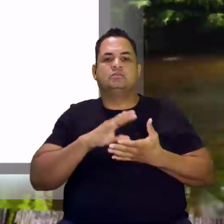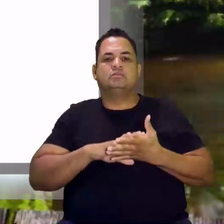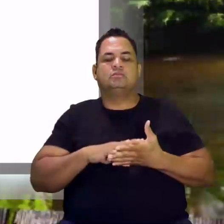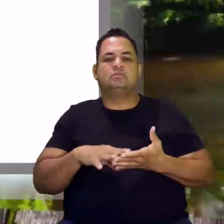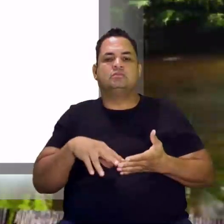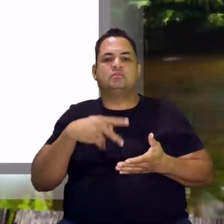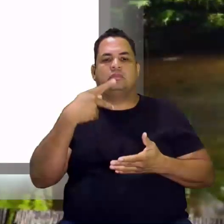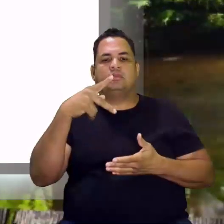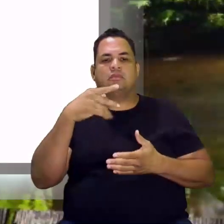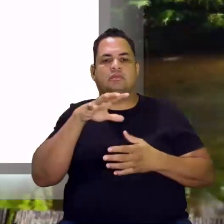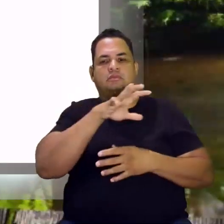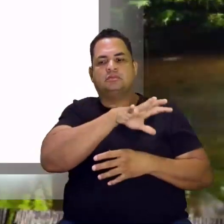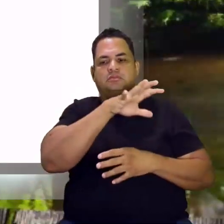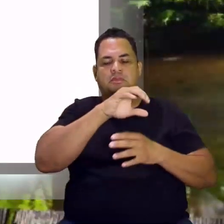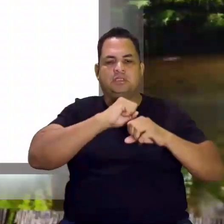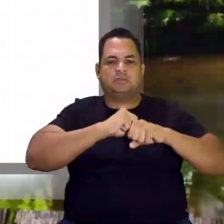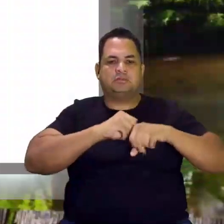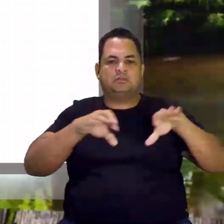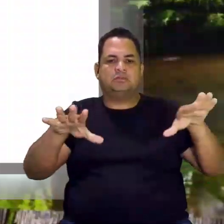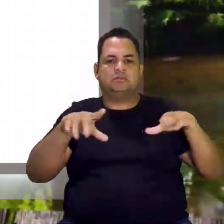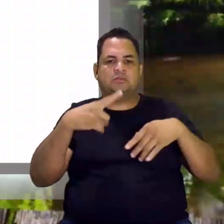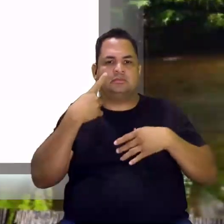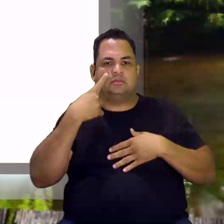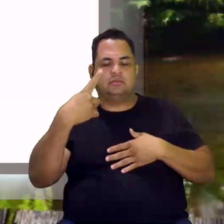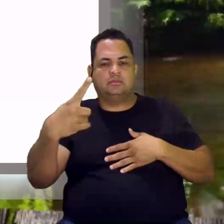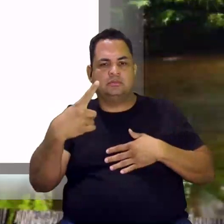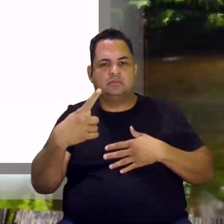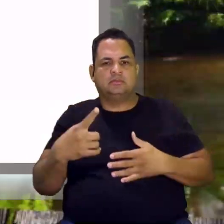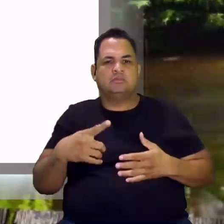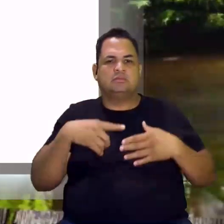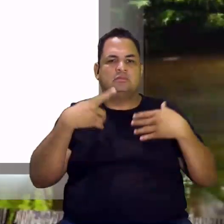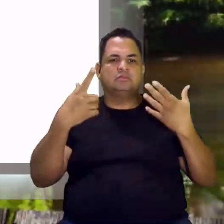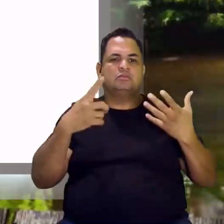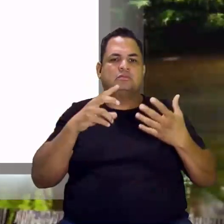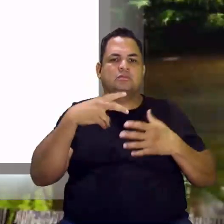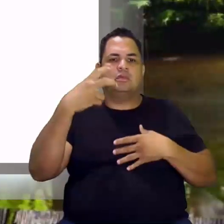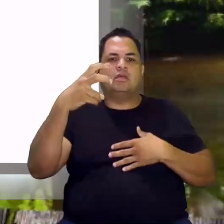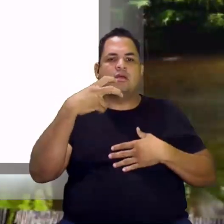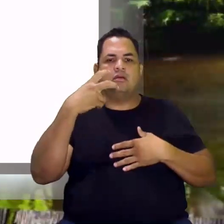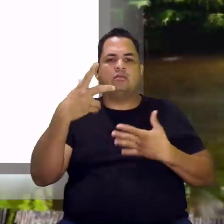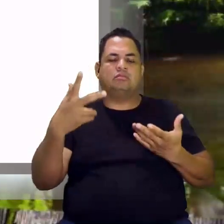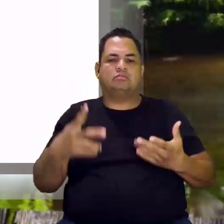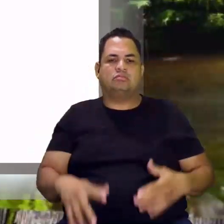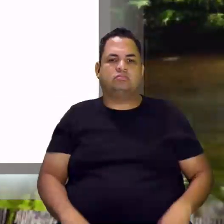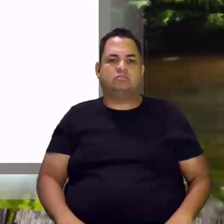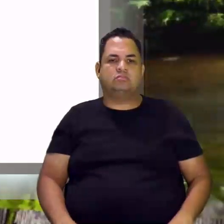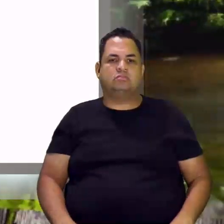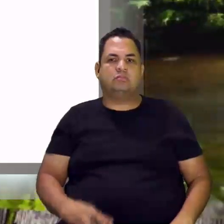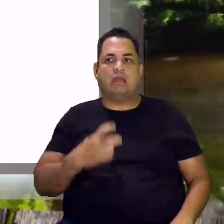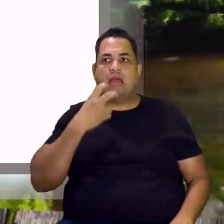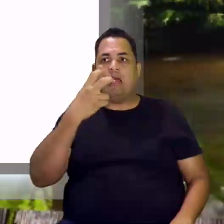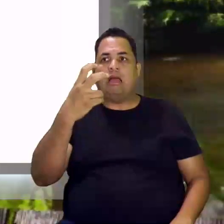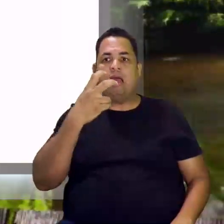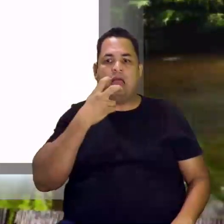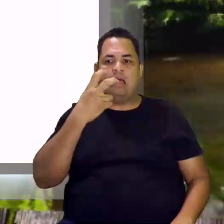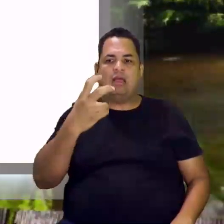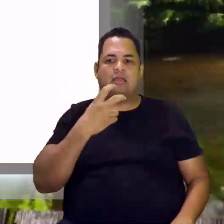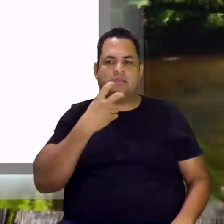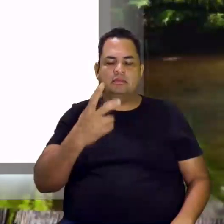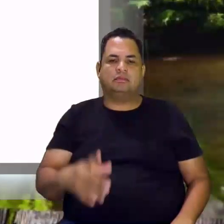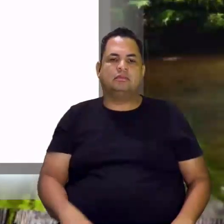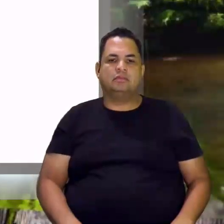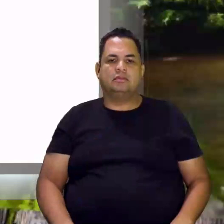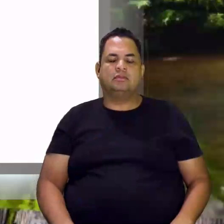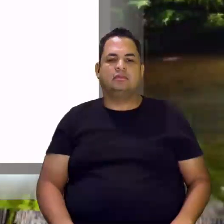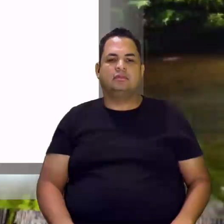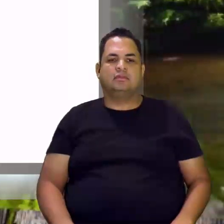dispersava numa área, e aí quando eles avistavam alguma coisa perigosa, eles gritavam, faziam alguma coisa, algum barulho, né, gente? Não fica rindo,